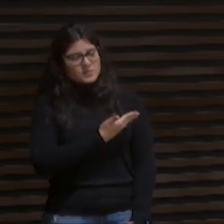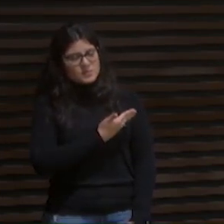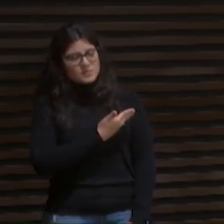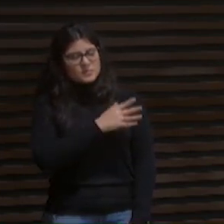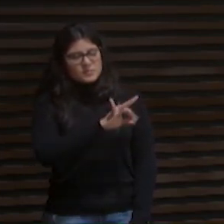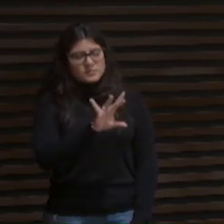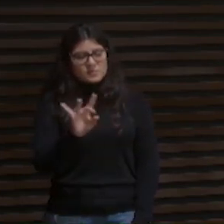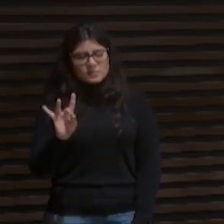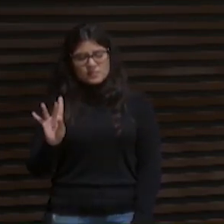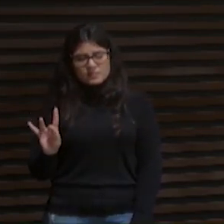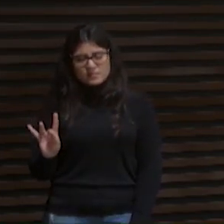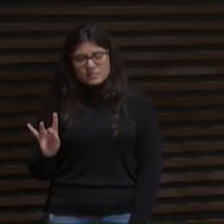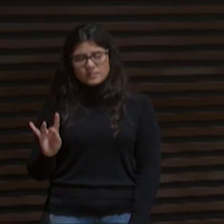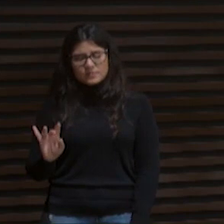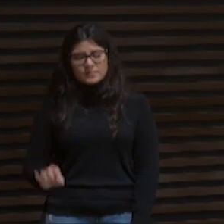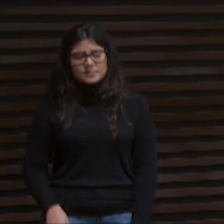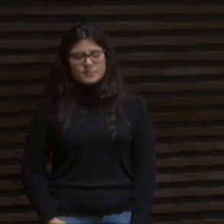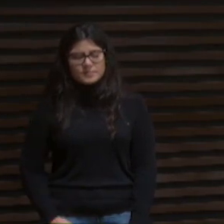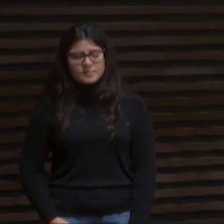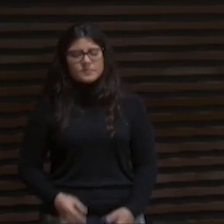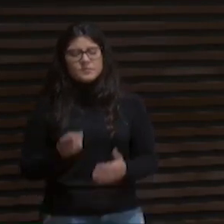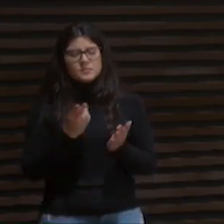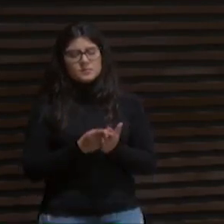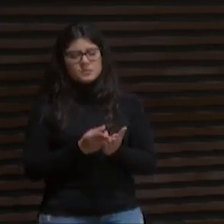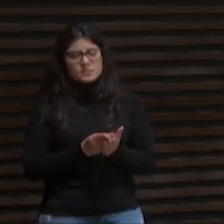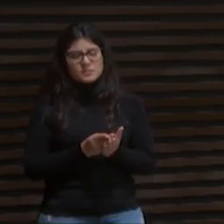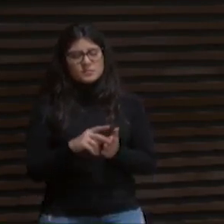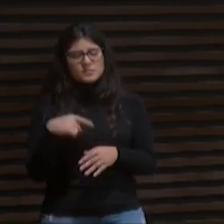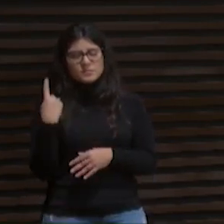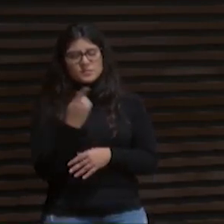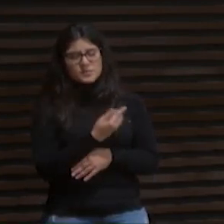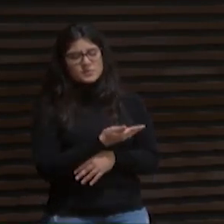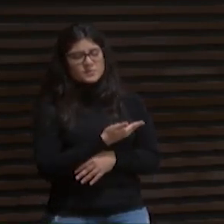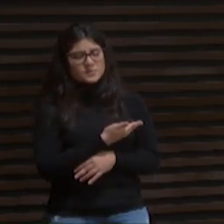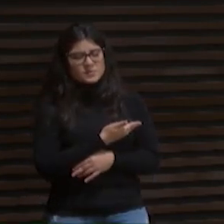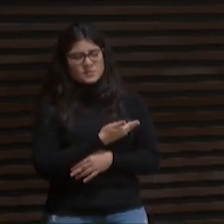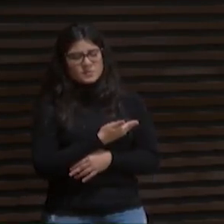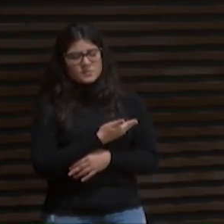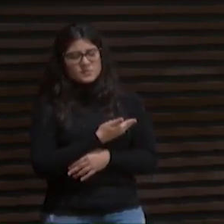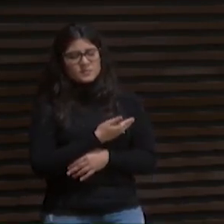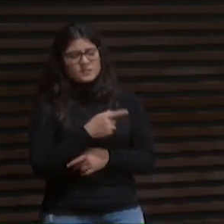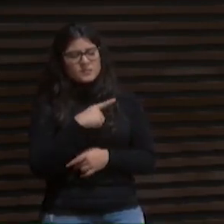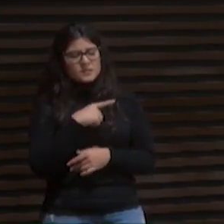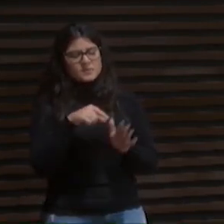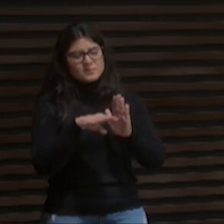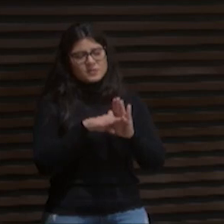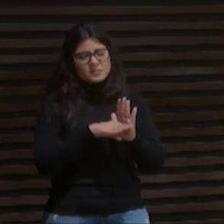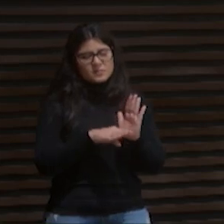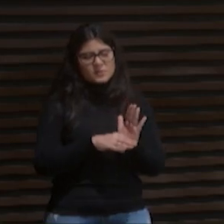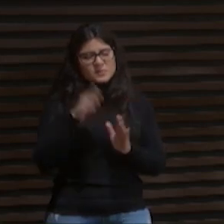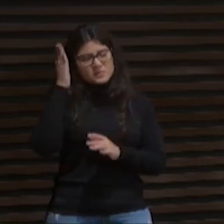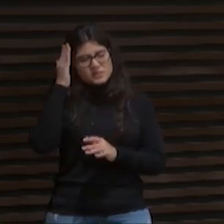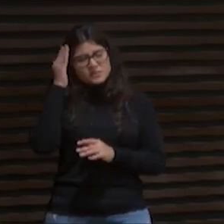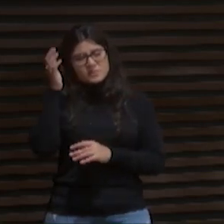de cada um de nós. E ainda que os nossos corações façam planos, nós sabemos